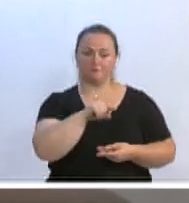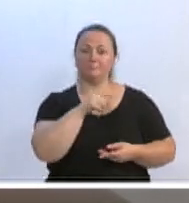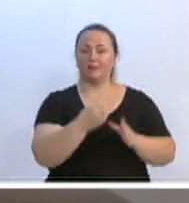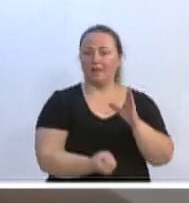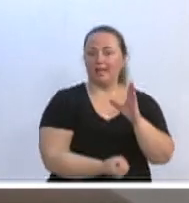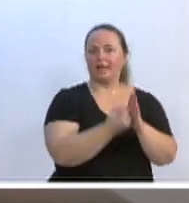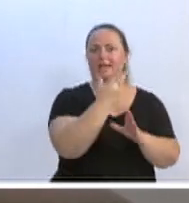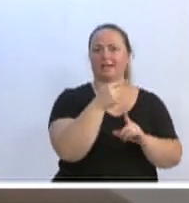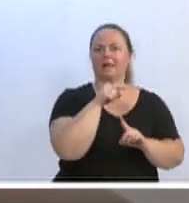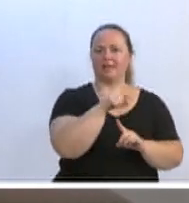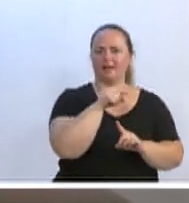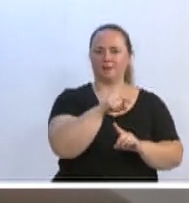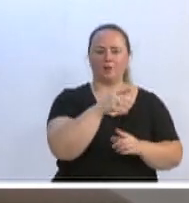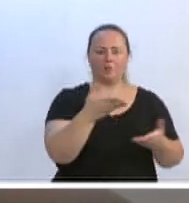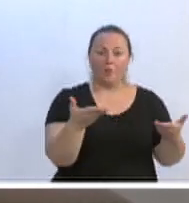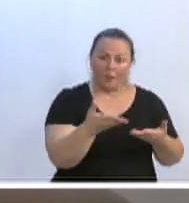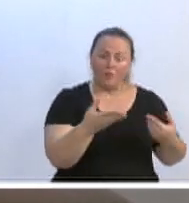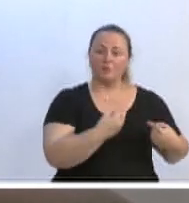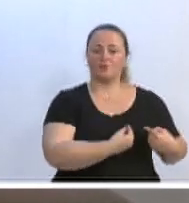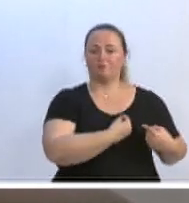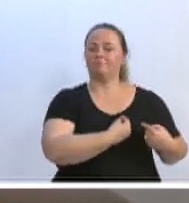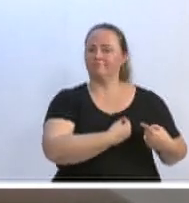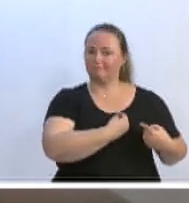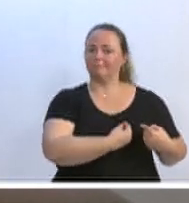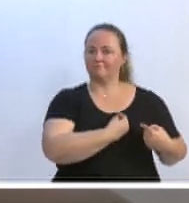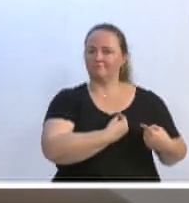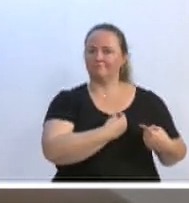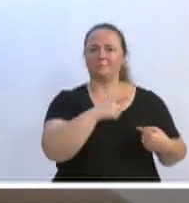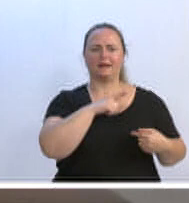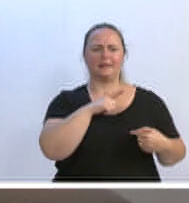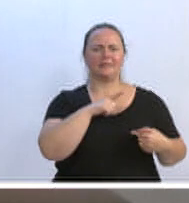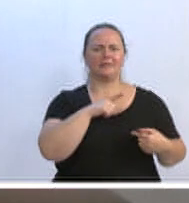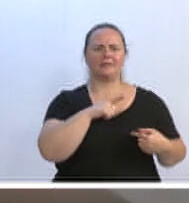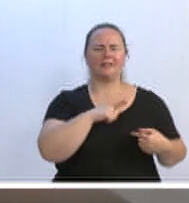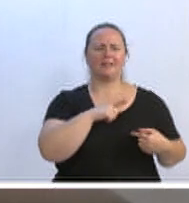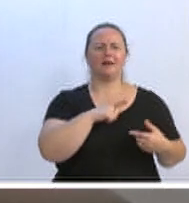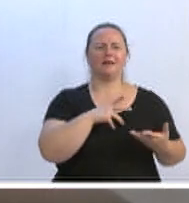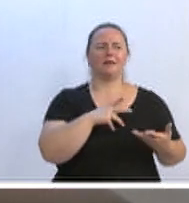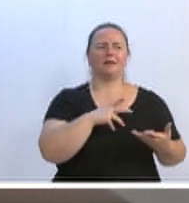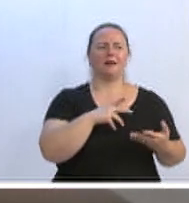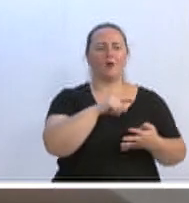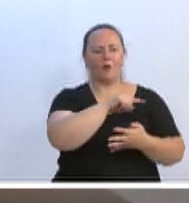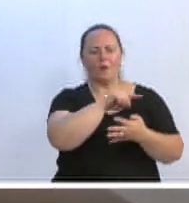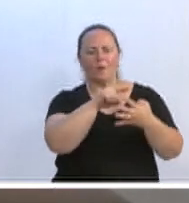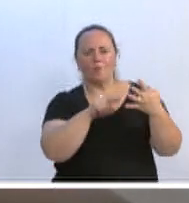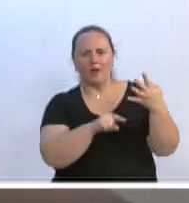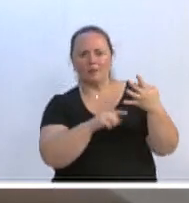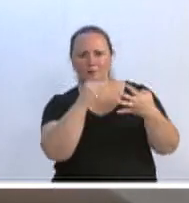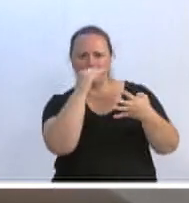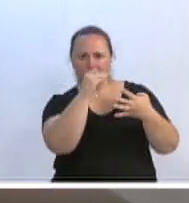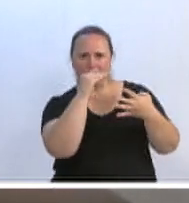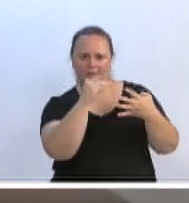é esse qual nós vivemos, onde estamos cercados por quatro medidas: